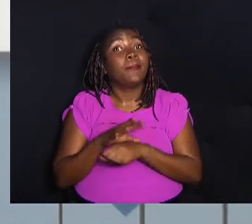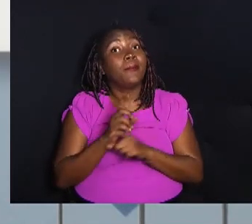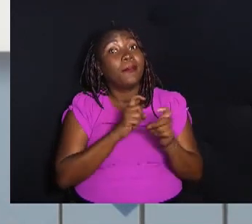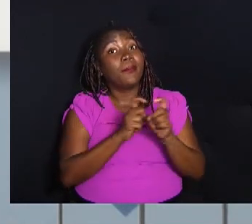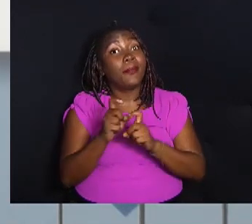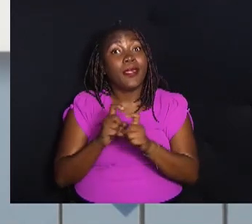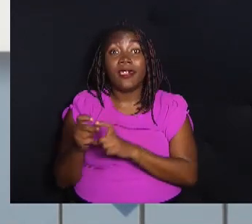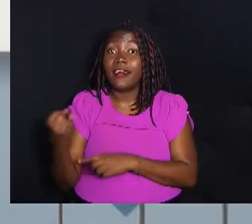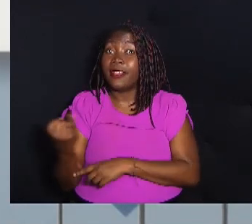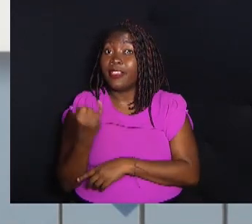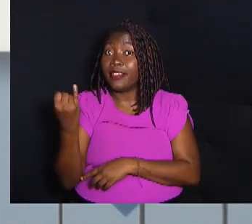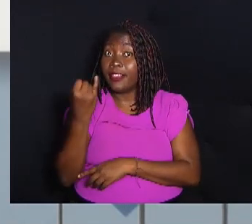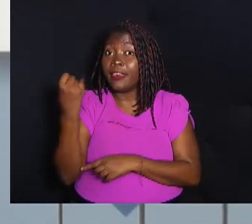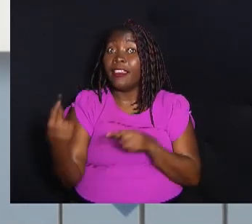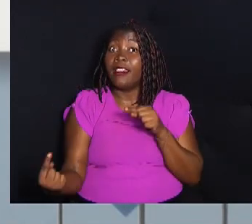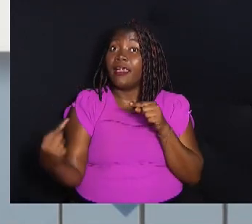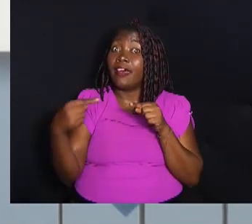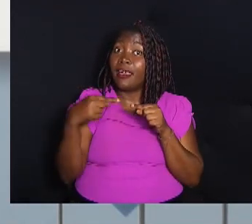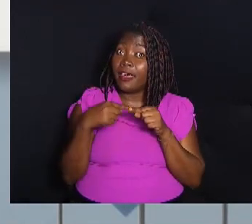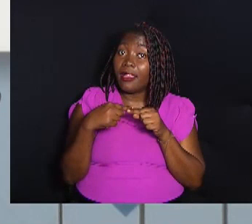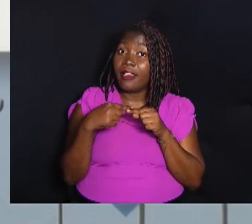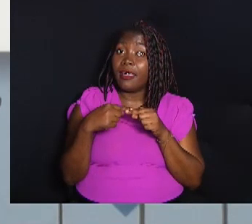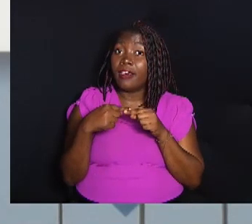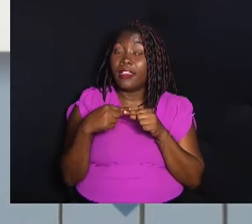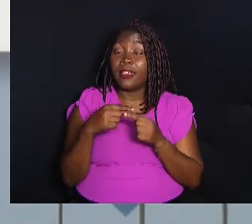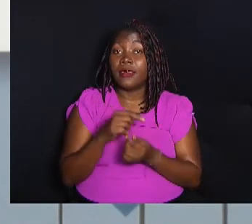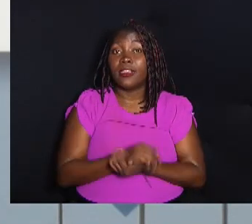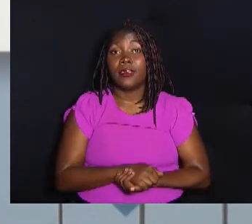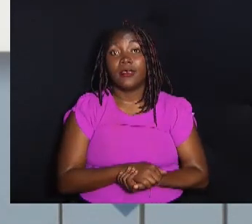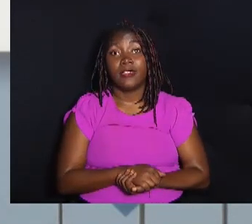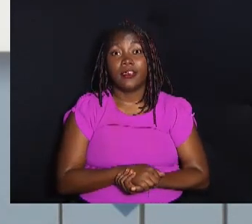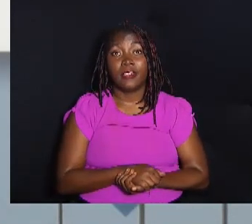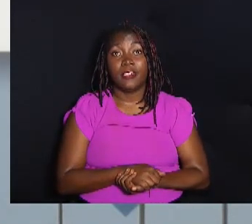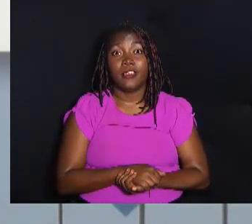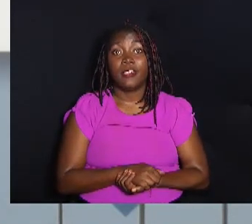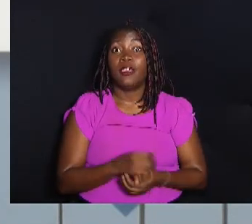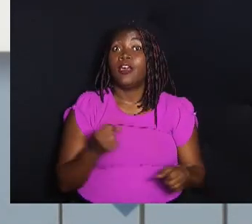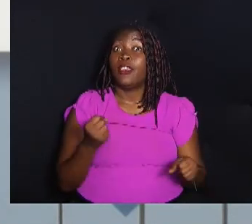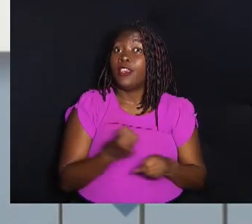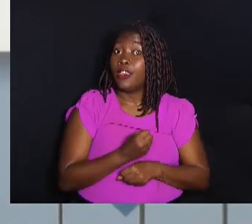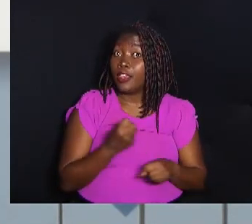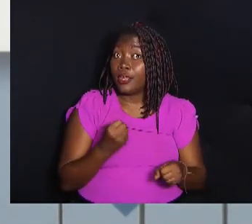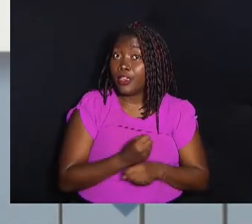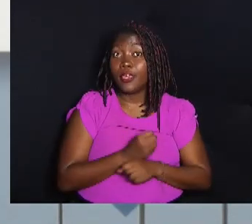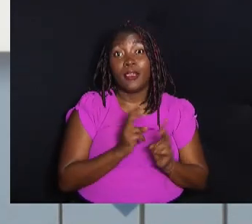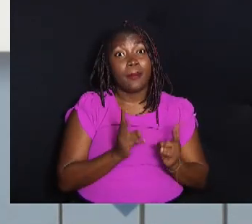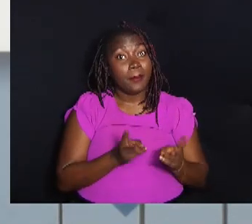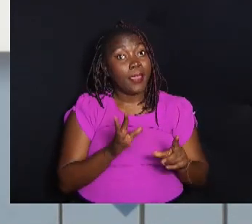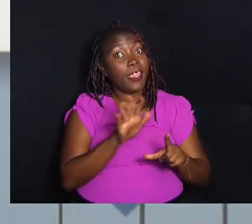importantes a respeito de eh construção preservação de áreas e outros